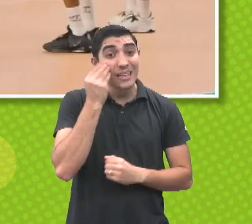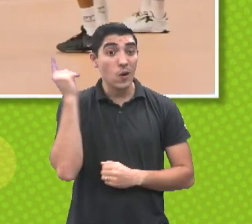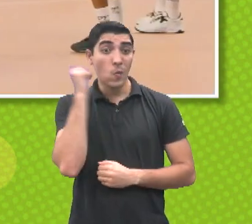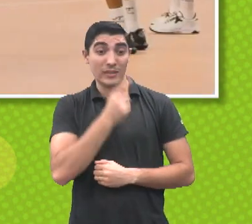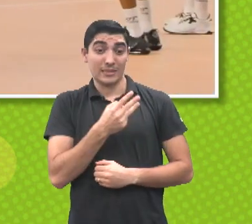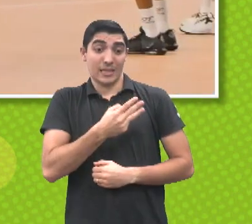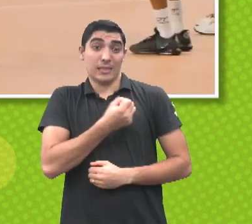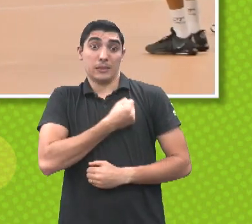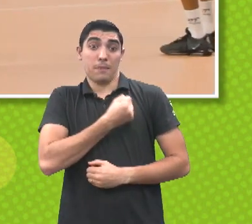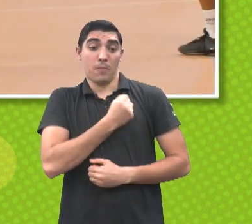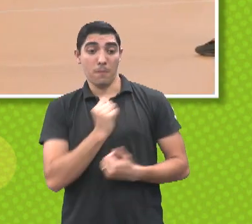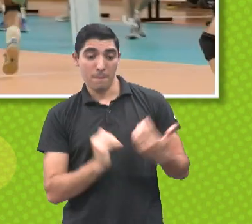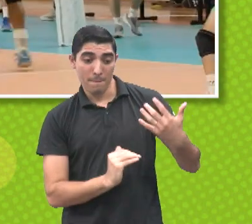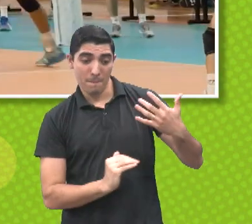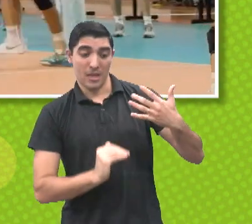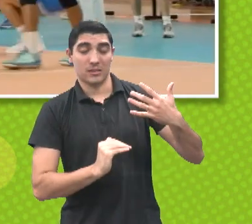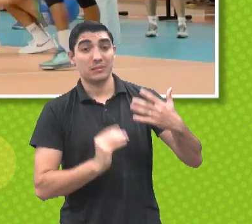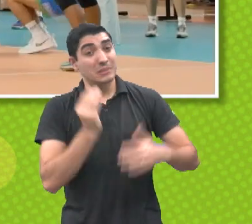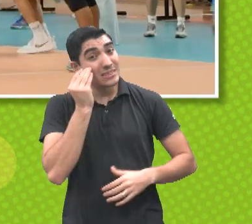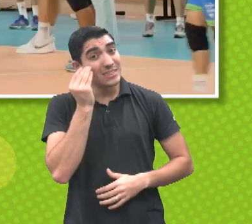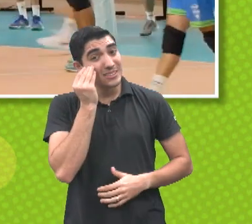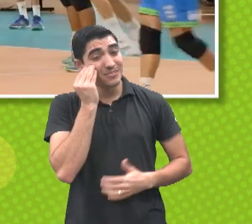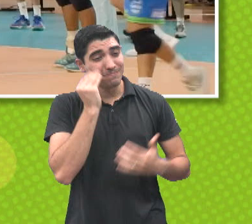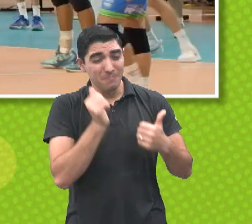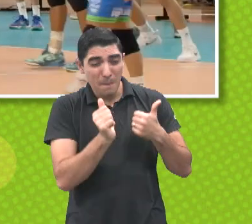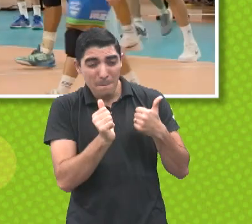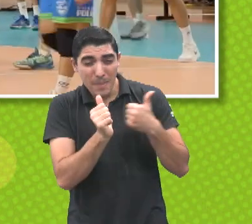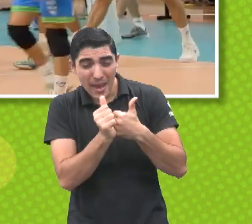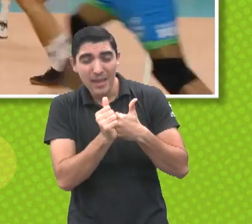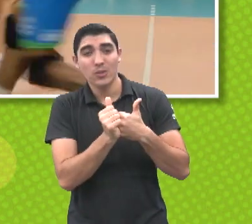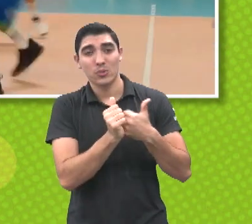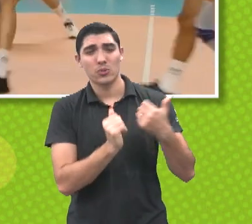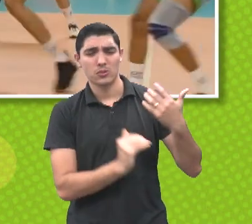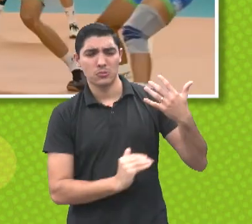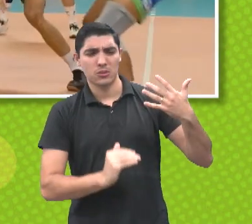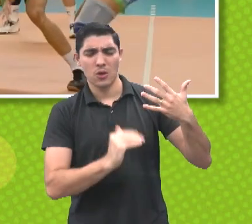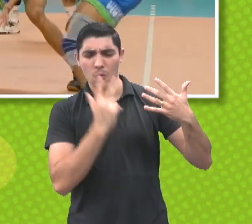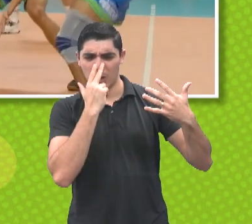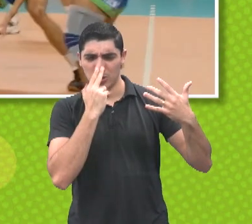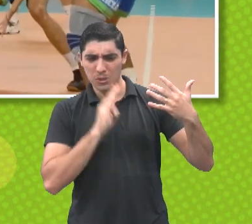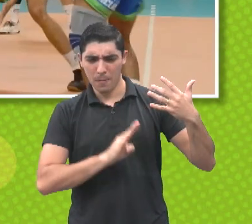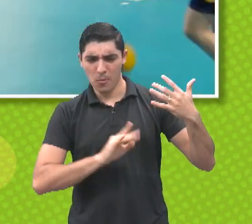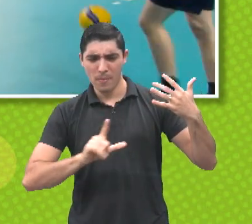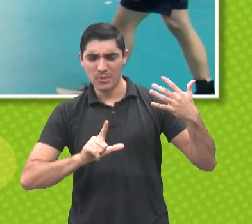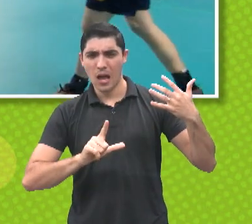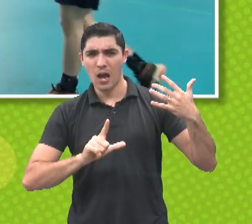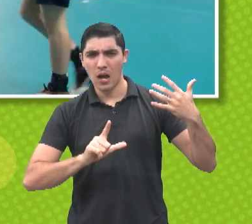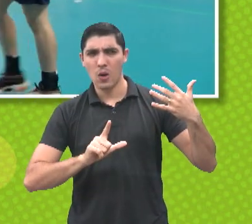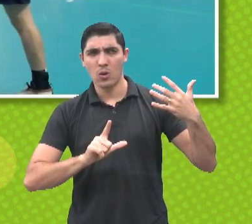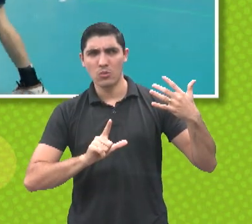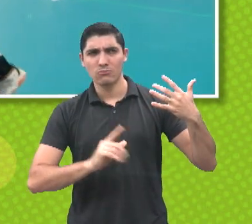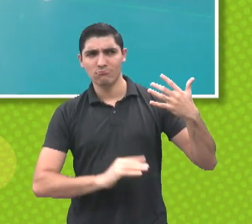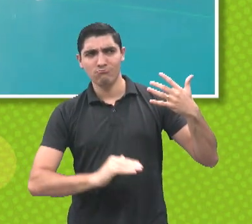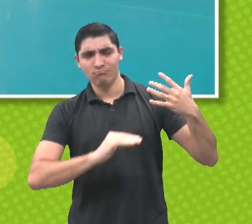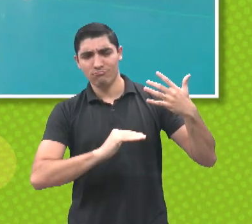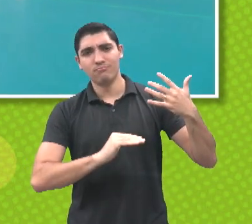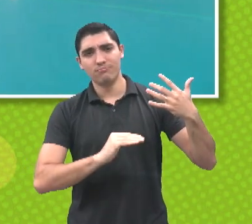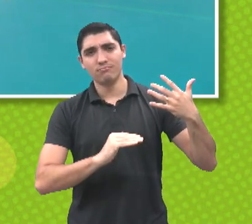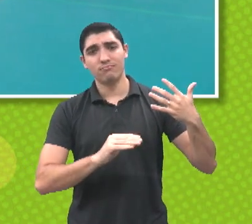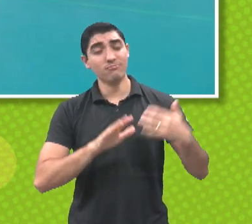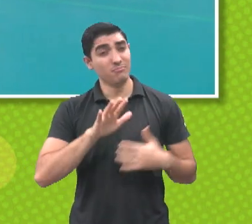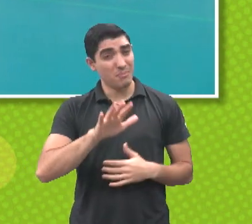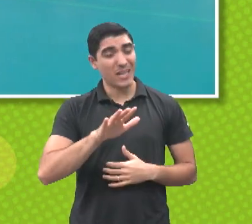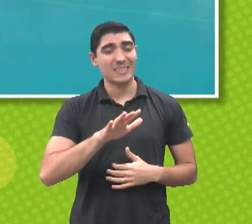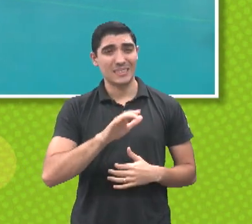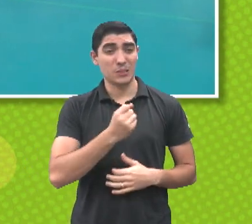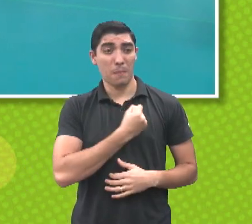chegar, encostar ali no time de cima, se não me engano é o Blumenau, né, que está acima do São José, mas a distância já é grande,